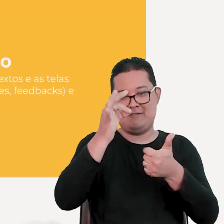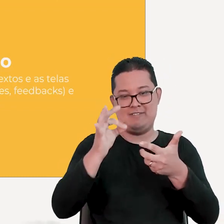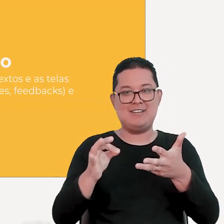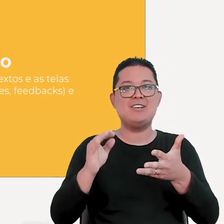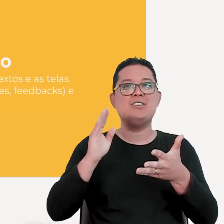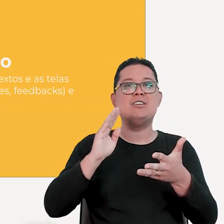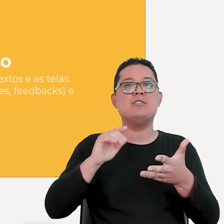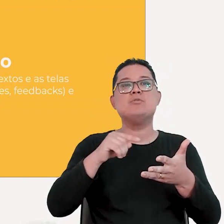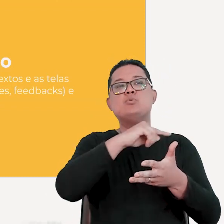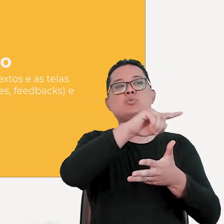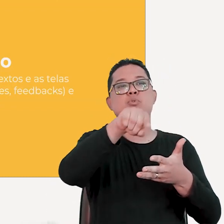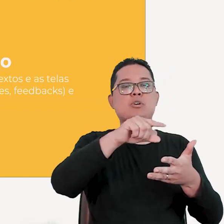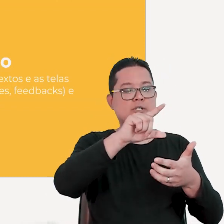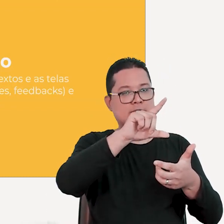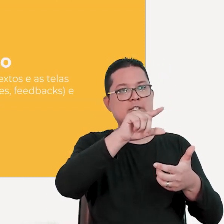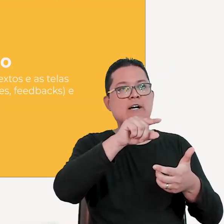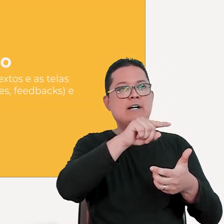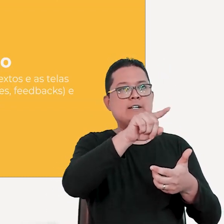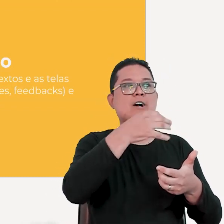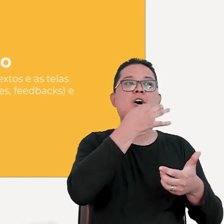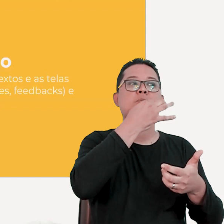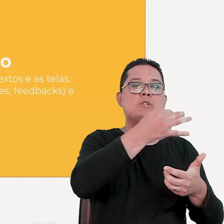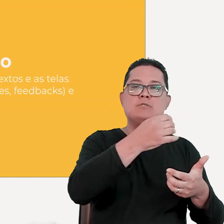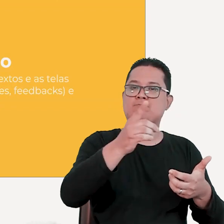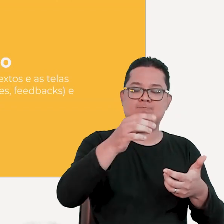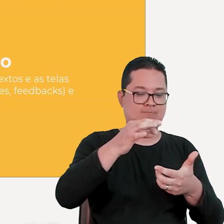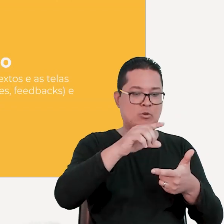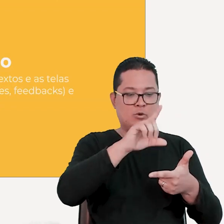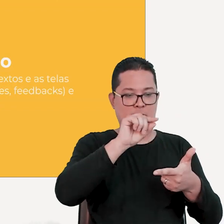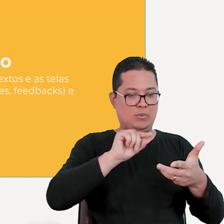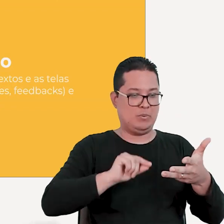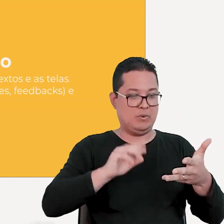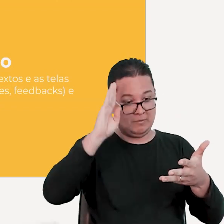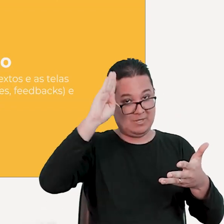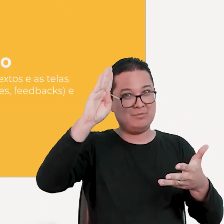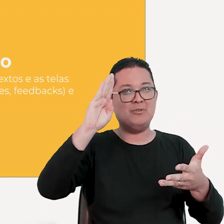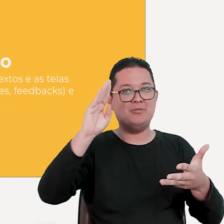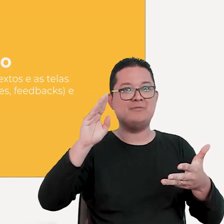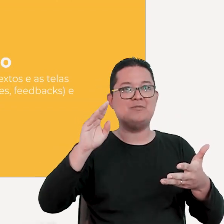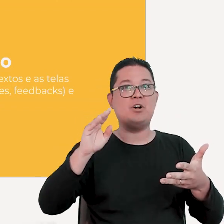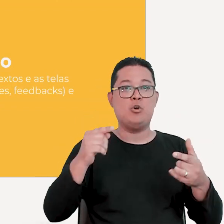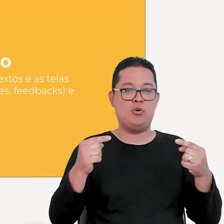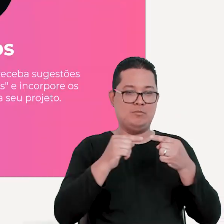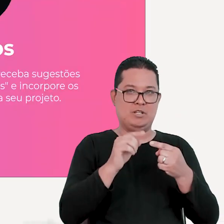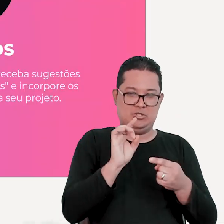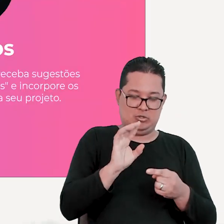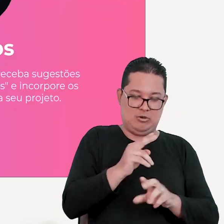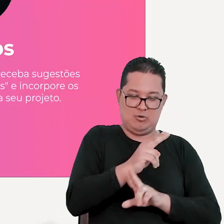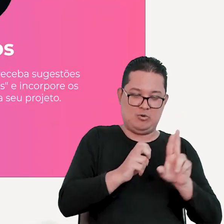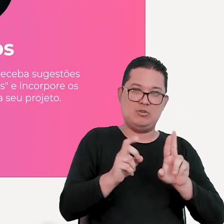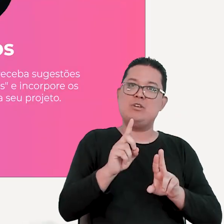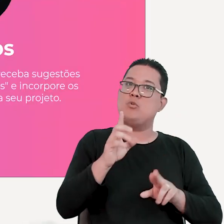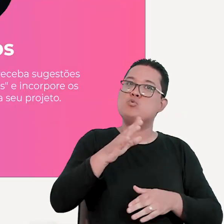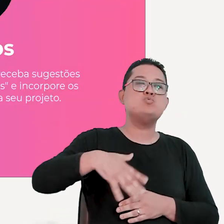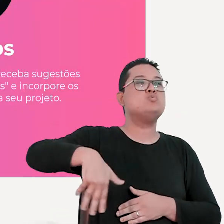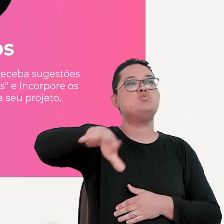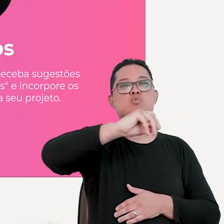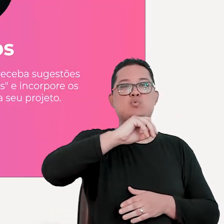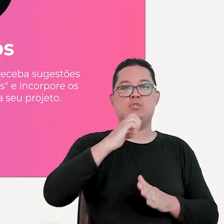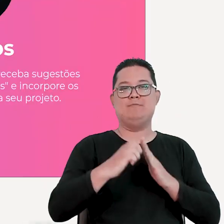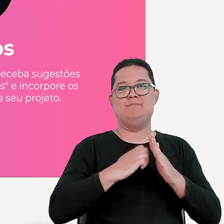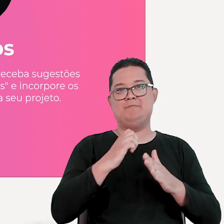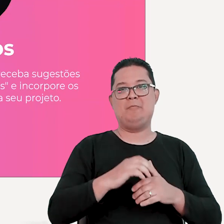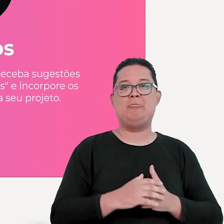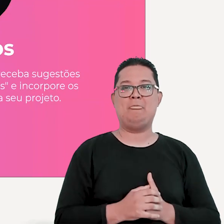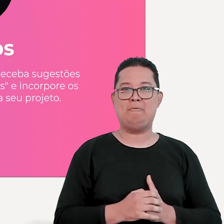priorizou o trabalho, a sugestão, as ideias de todo mundo do time e não somente do time de UX. Falando sobre